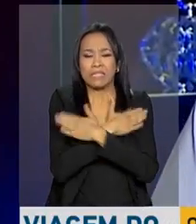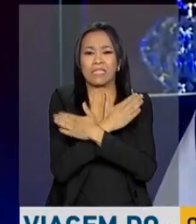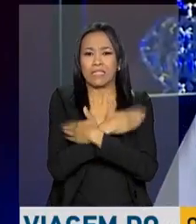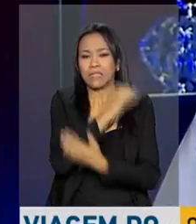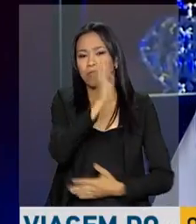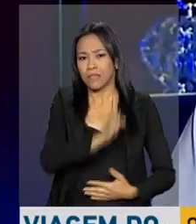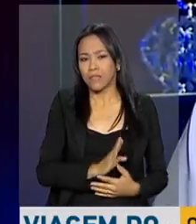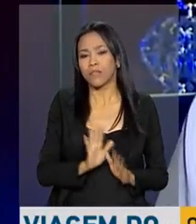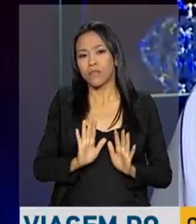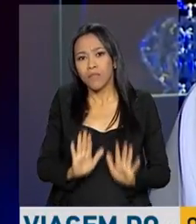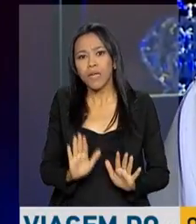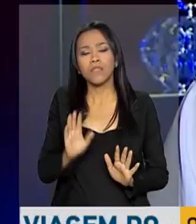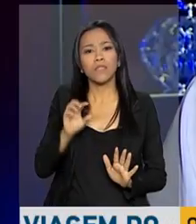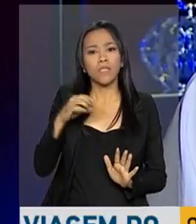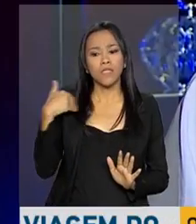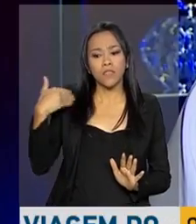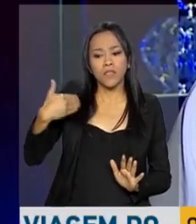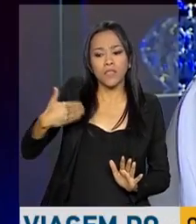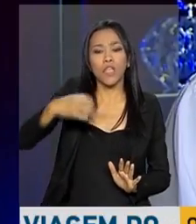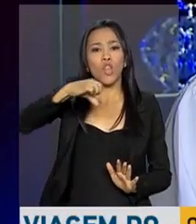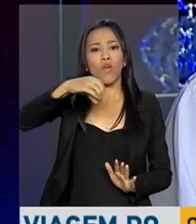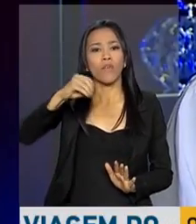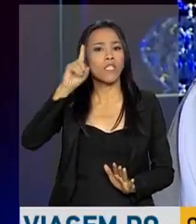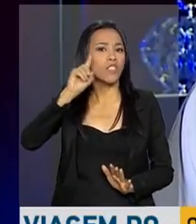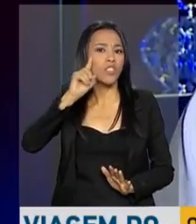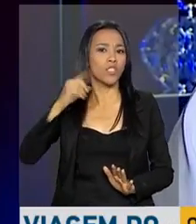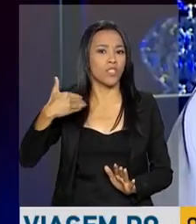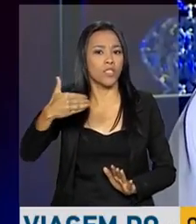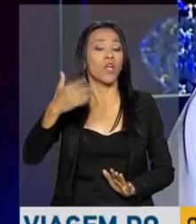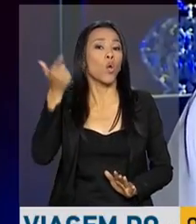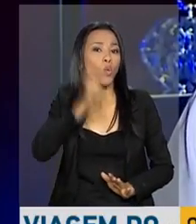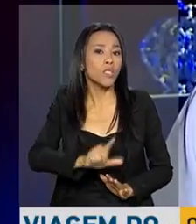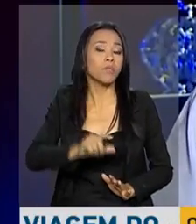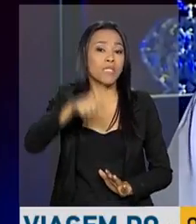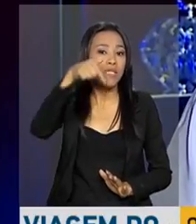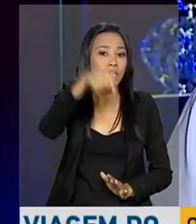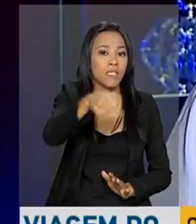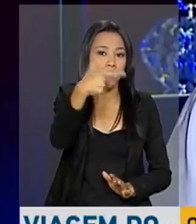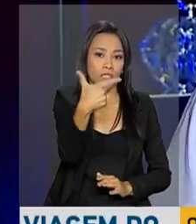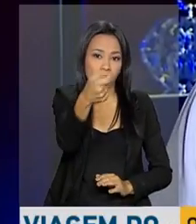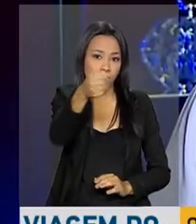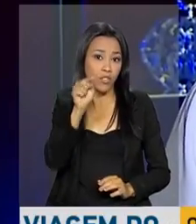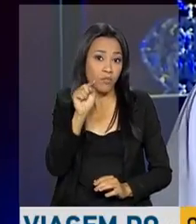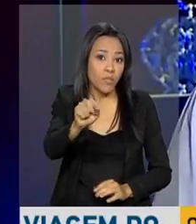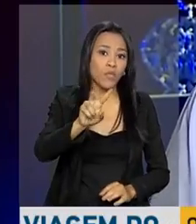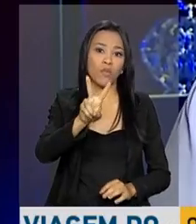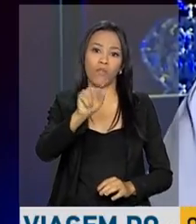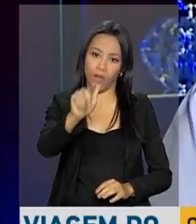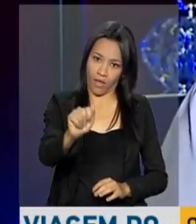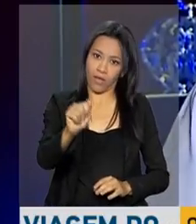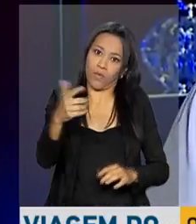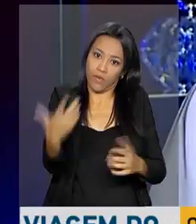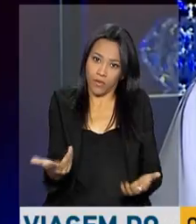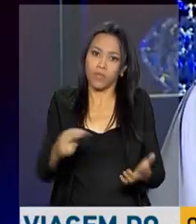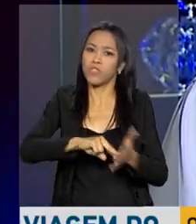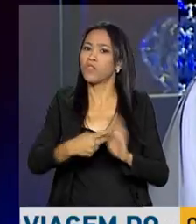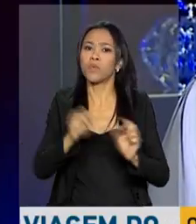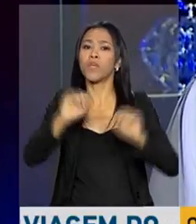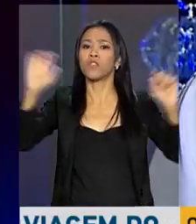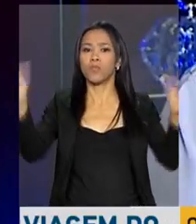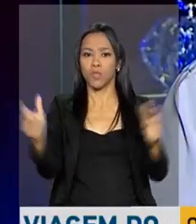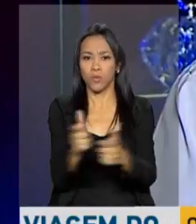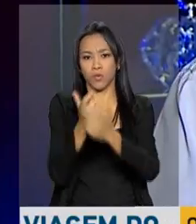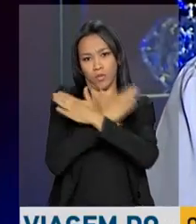mas nesses 90 dias nós conseguimos 720 mil vagas portanto diminuiu o desemprego